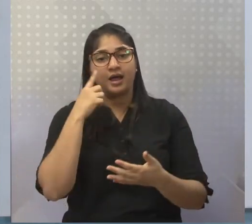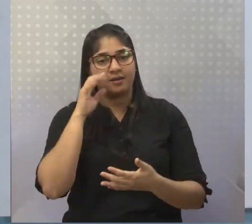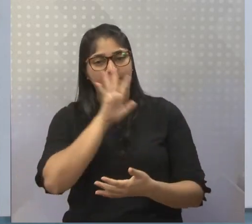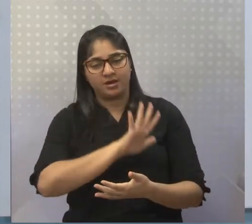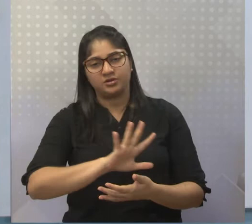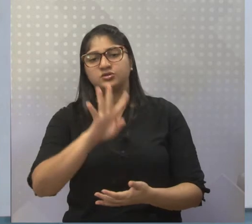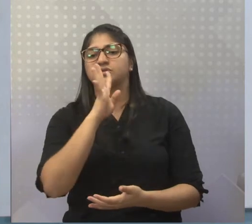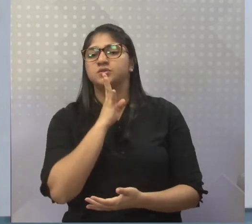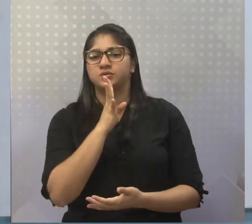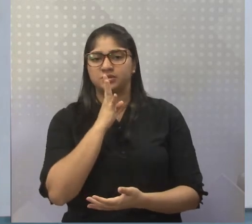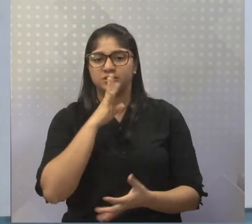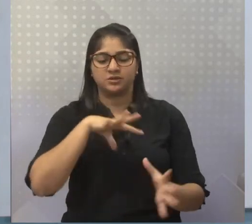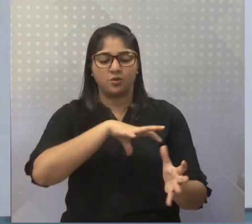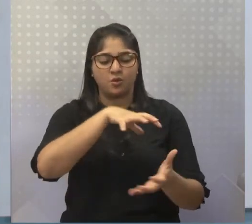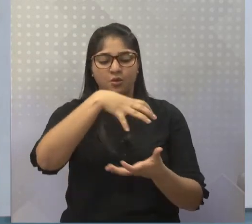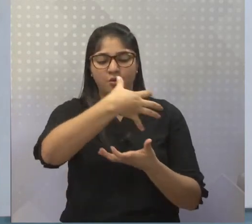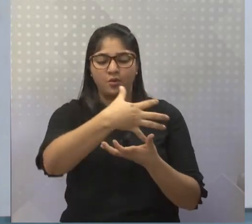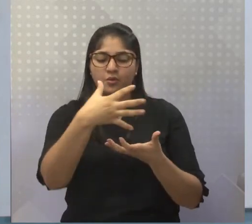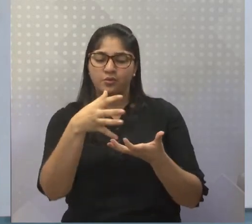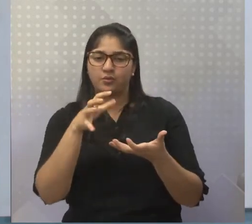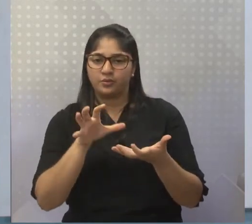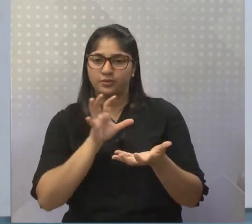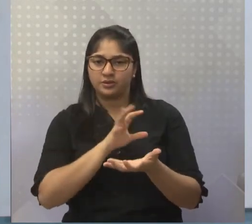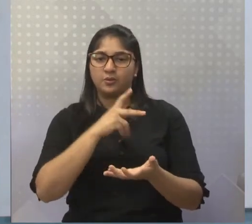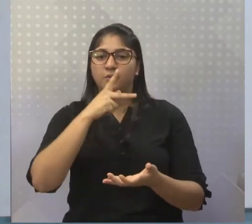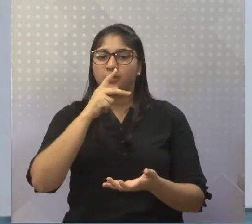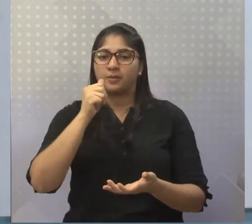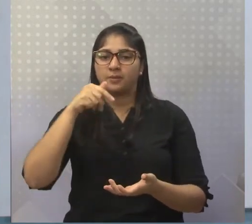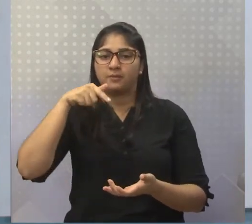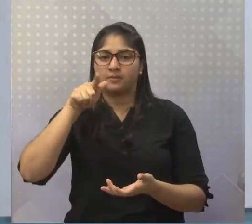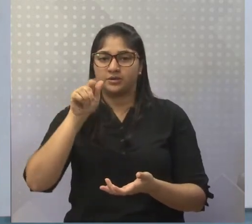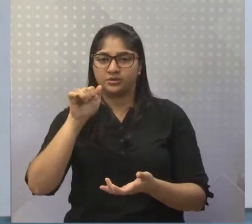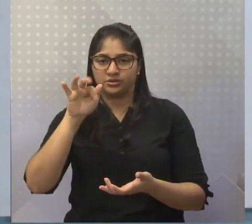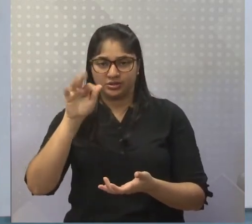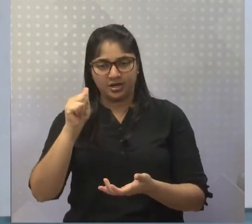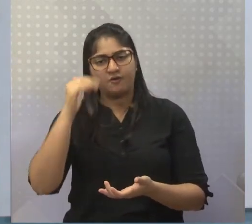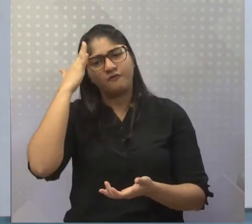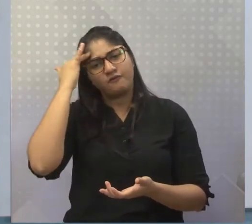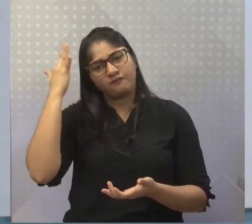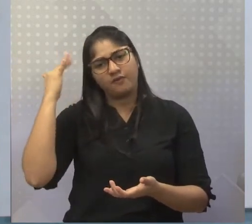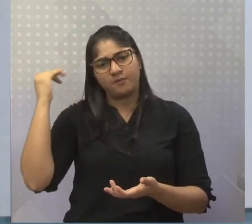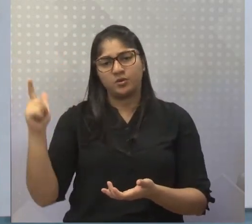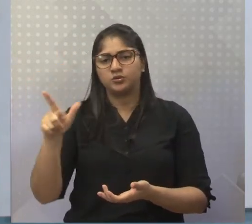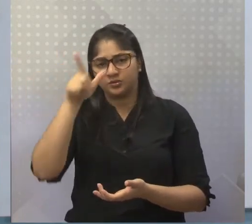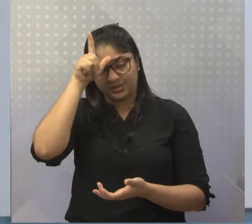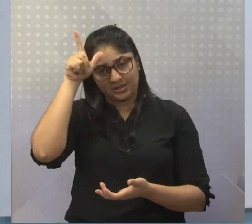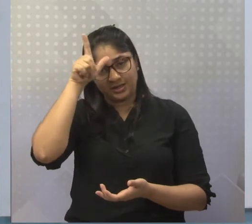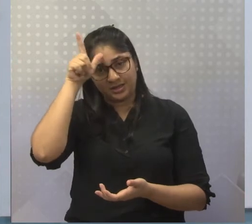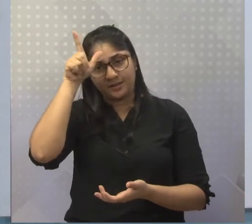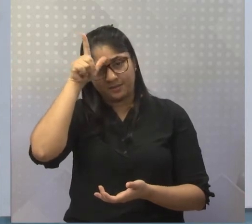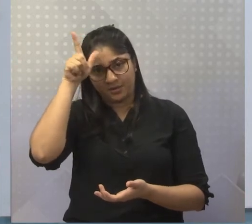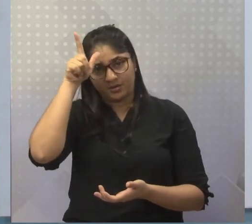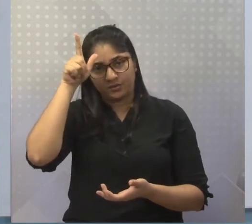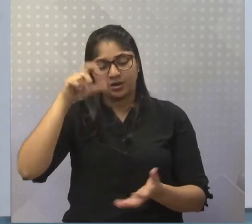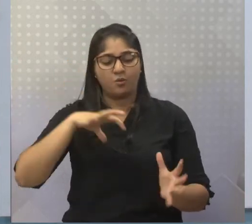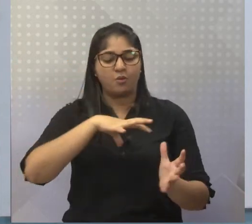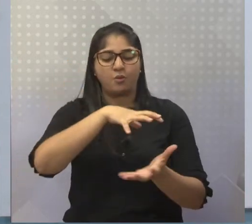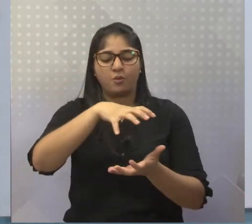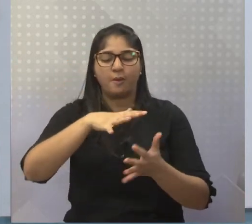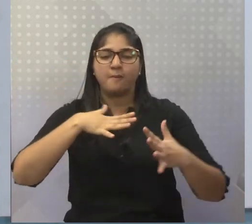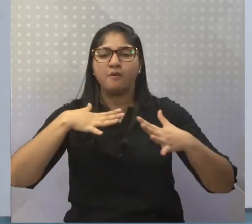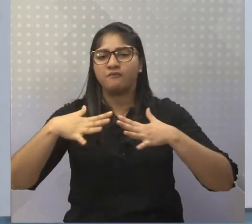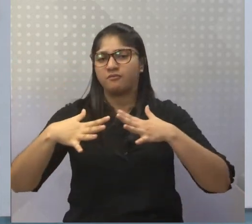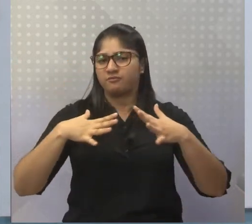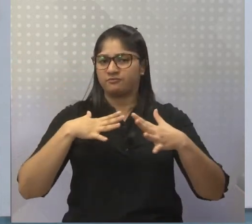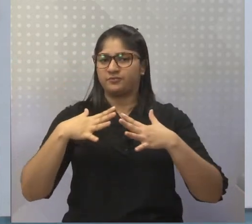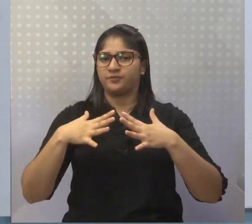então esse supercontinente chamado pangeia veio através do cientista alemão alfred wegner nessa teoria chamado deriva continental